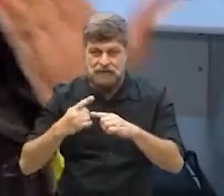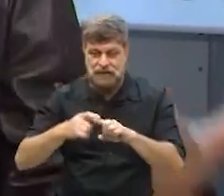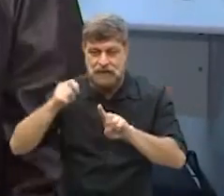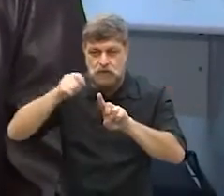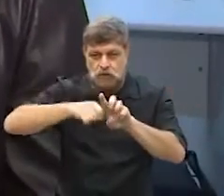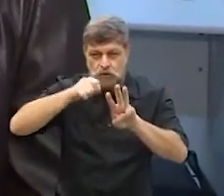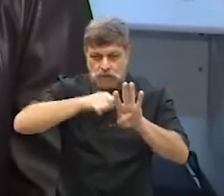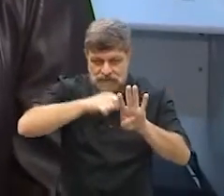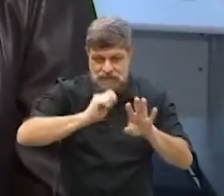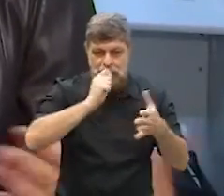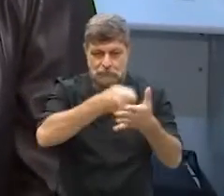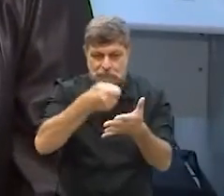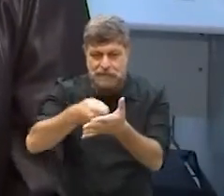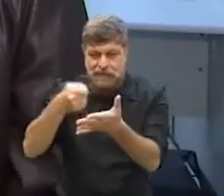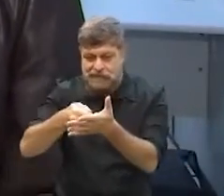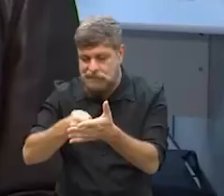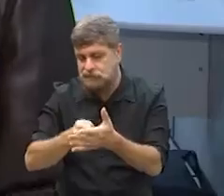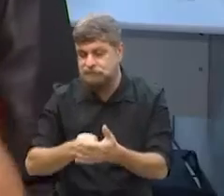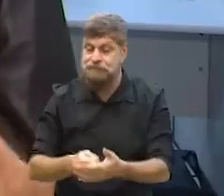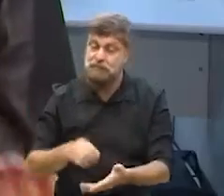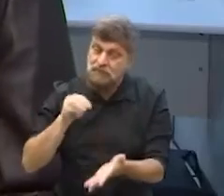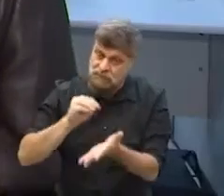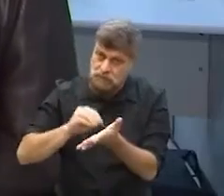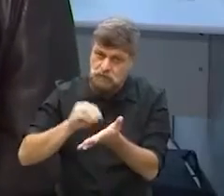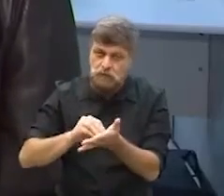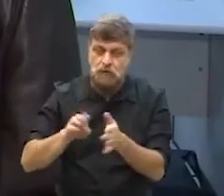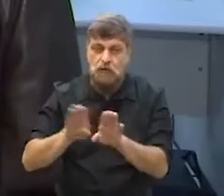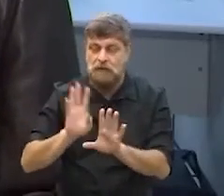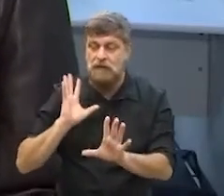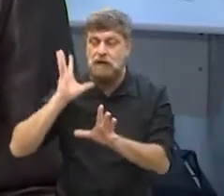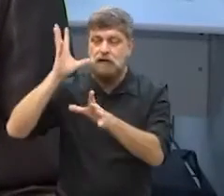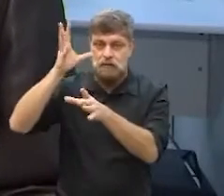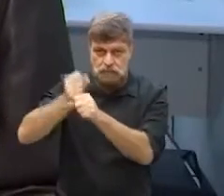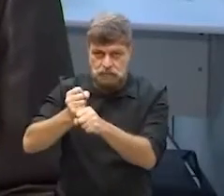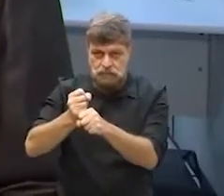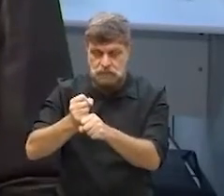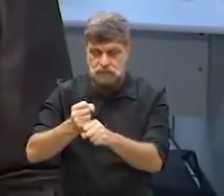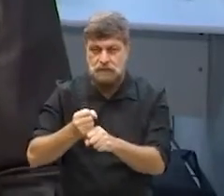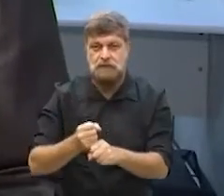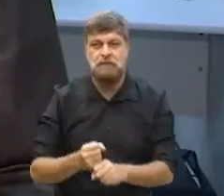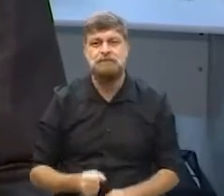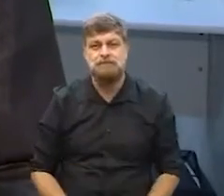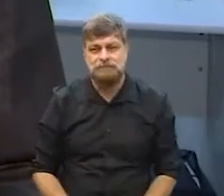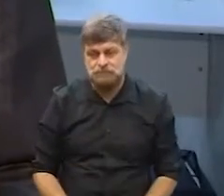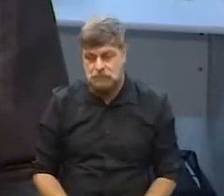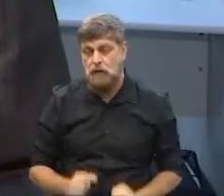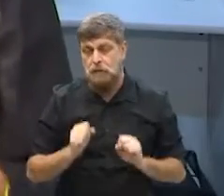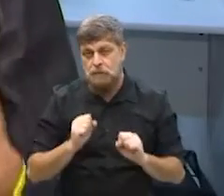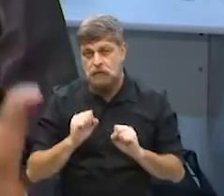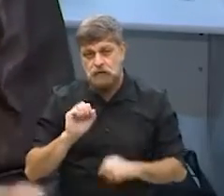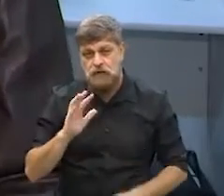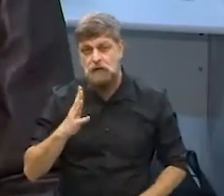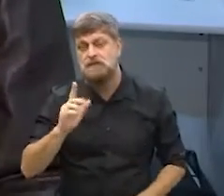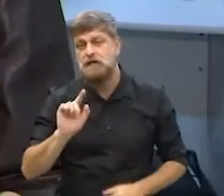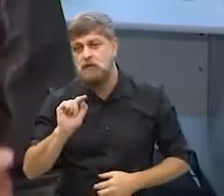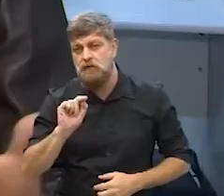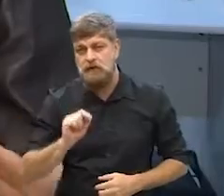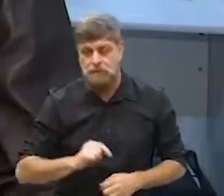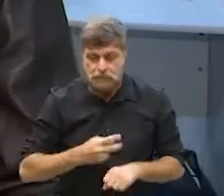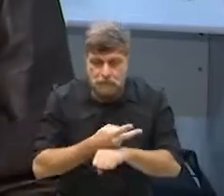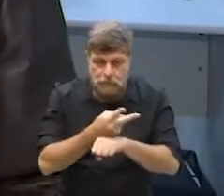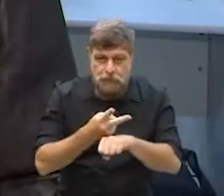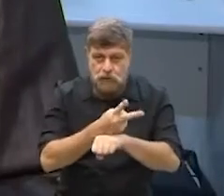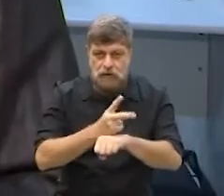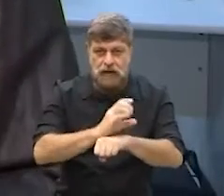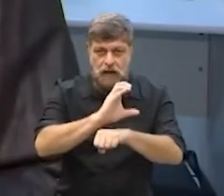por não ter pago os encargos mensais ou por não ter feito a declaração anual de faturamento, ela pode vir procurar